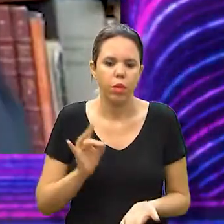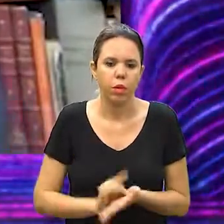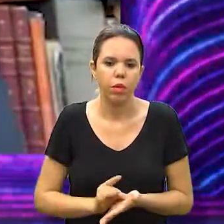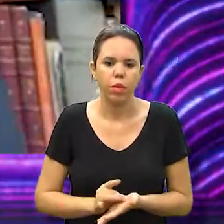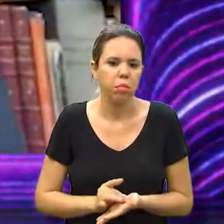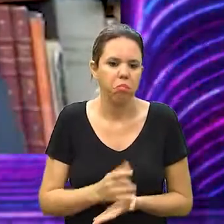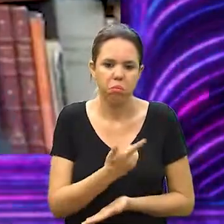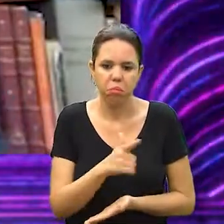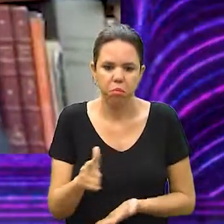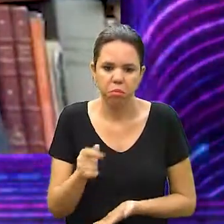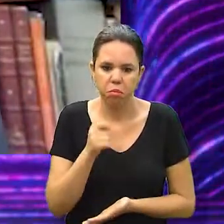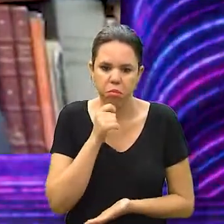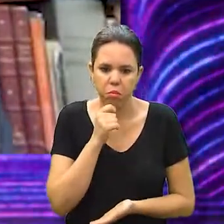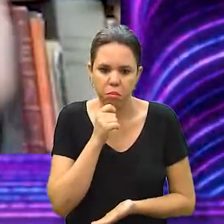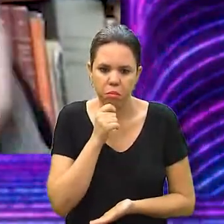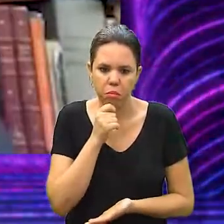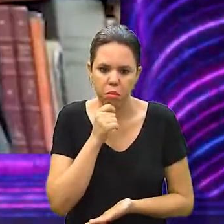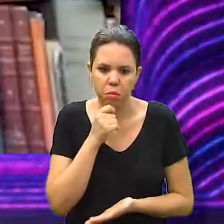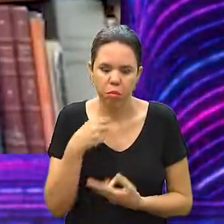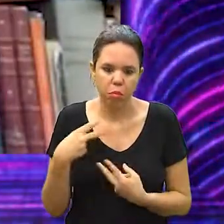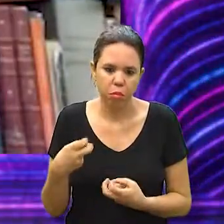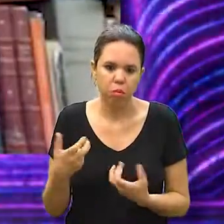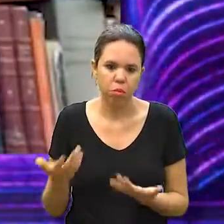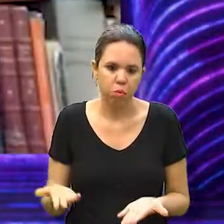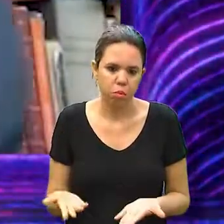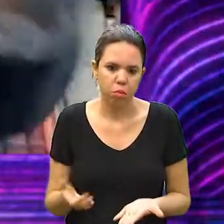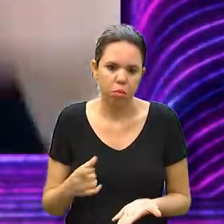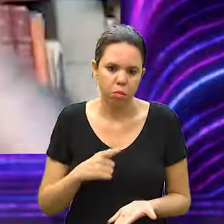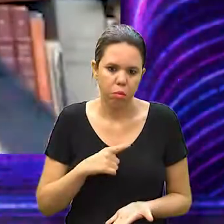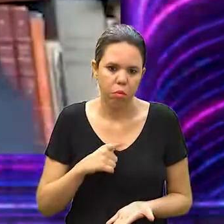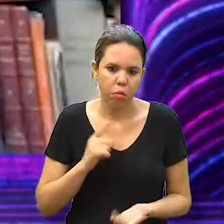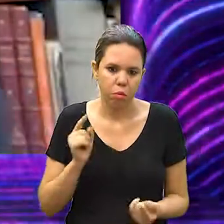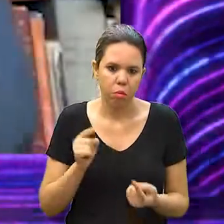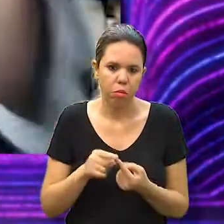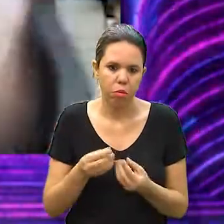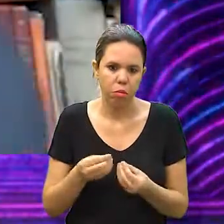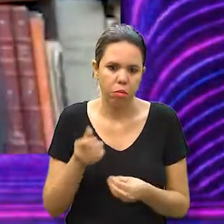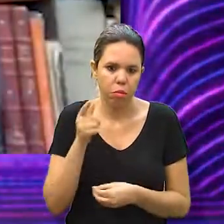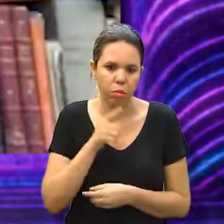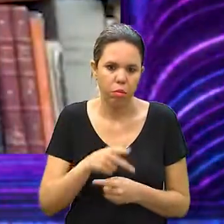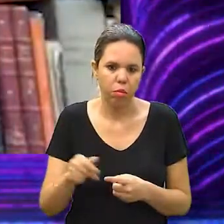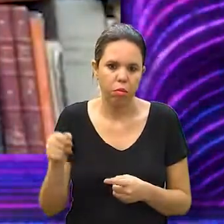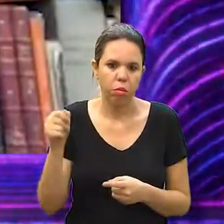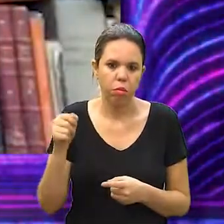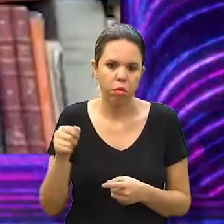sinceramente, eu não tinha me dado conta de que eu tinha atingido